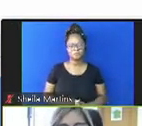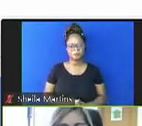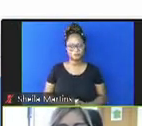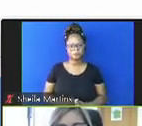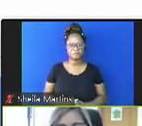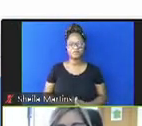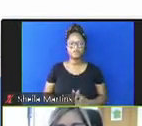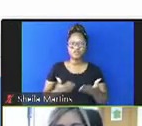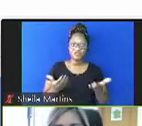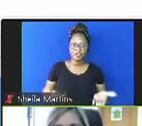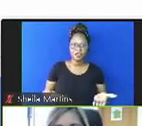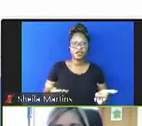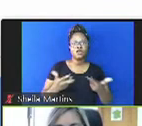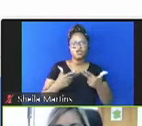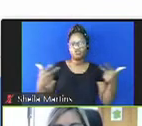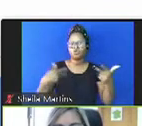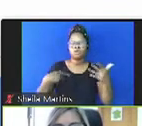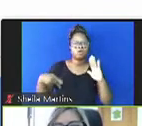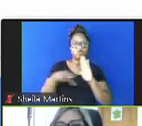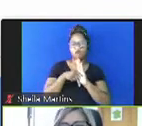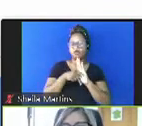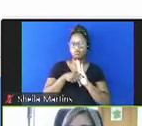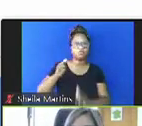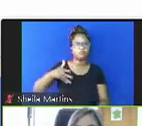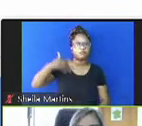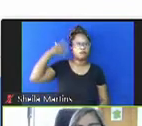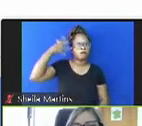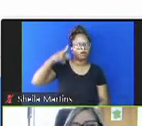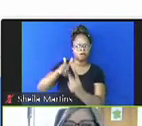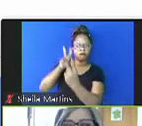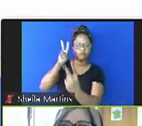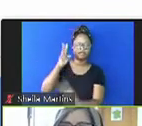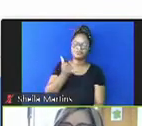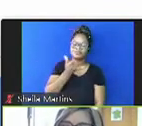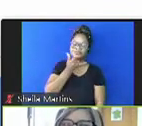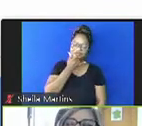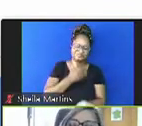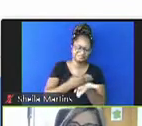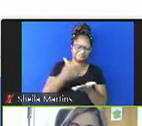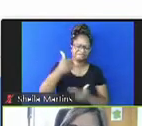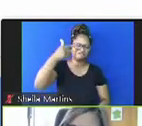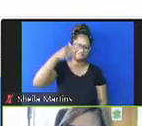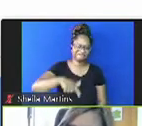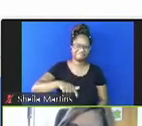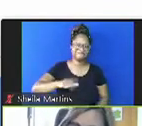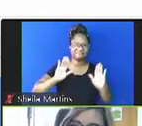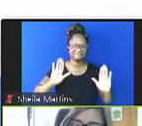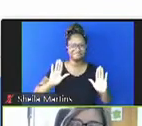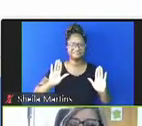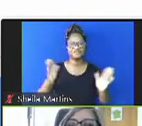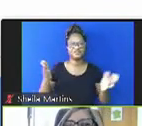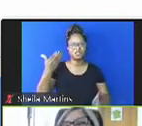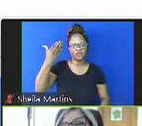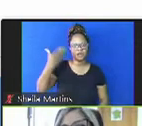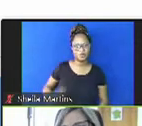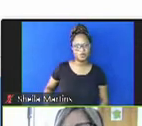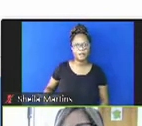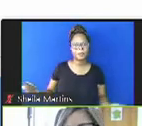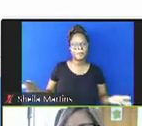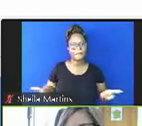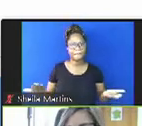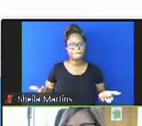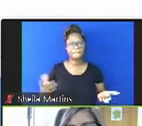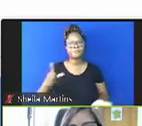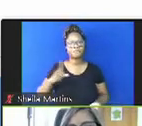Bom, coisas de eventos virtuais. Vamos começar de novo. Então, herzlich willkommen,